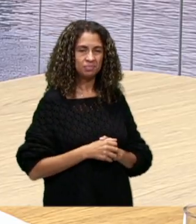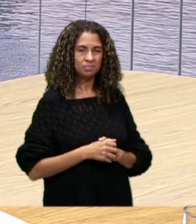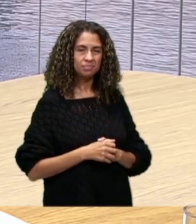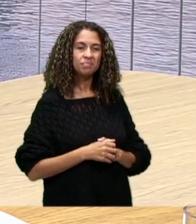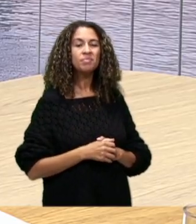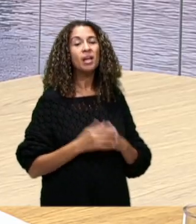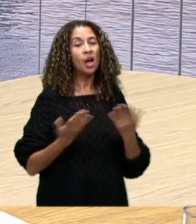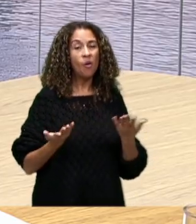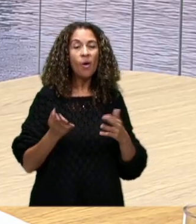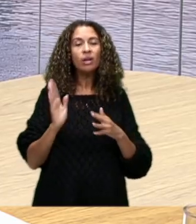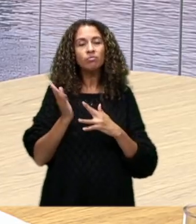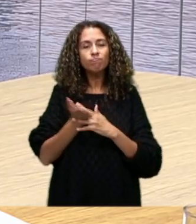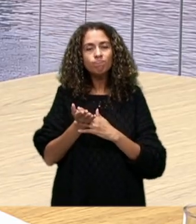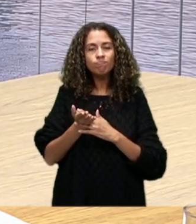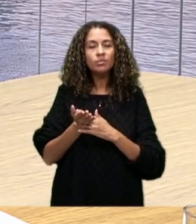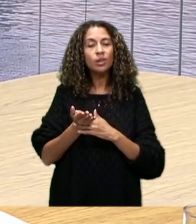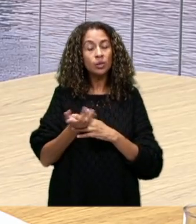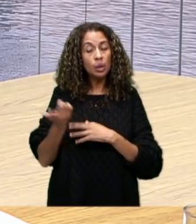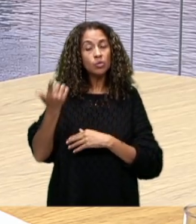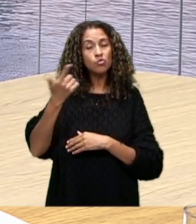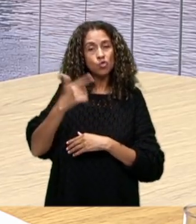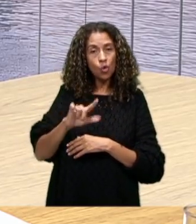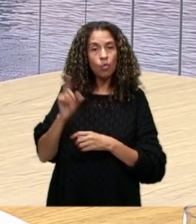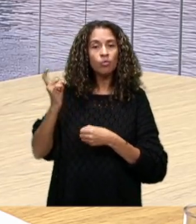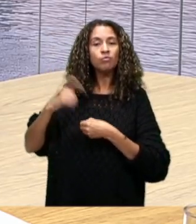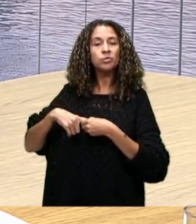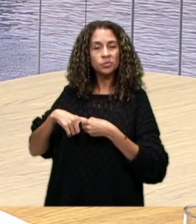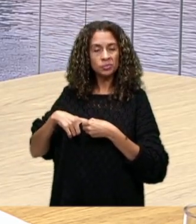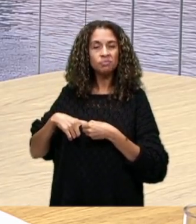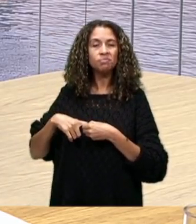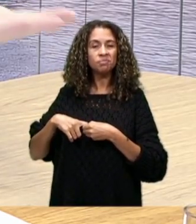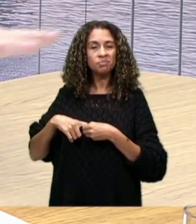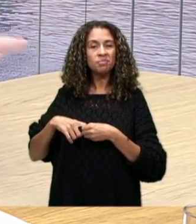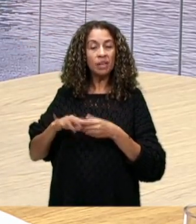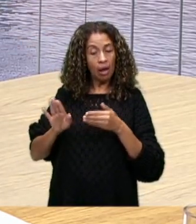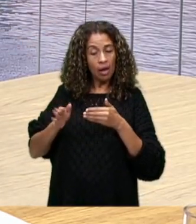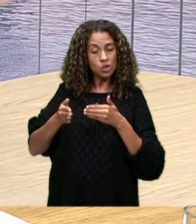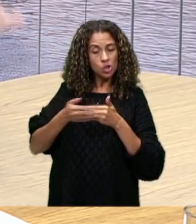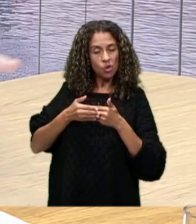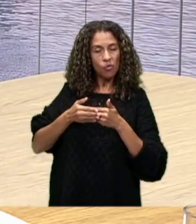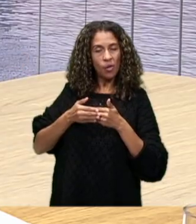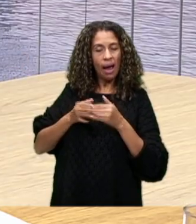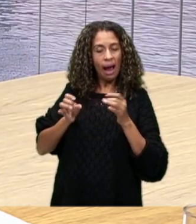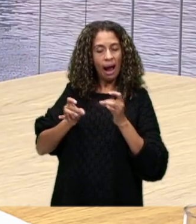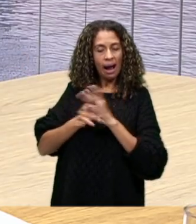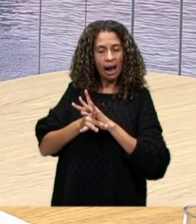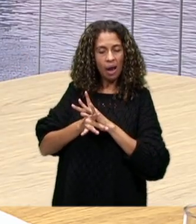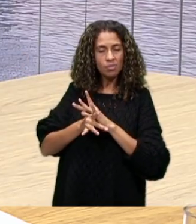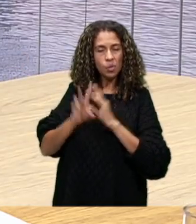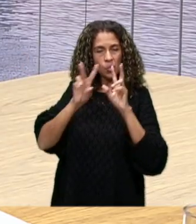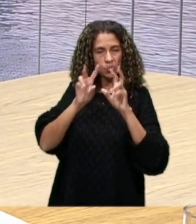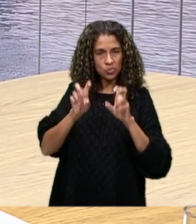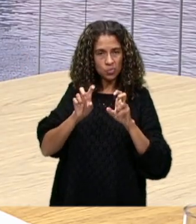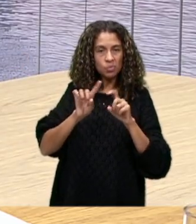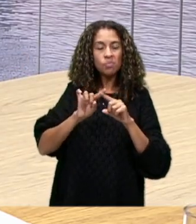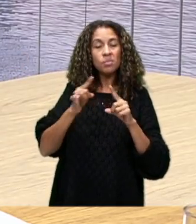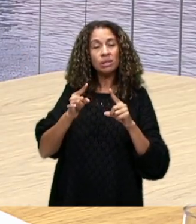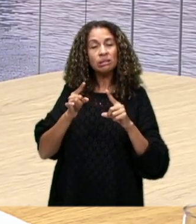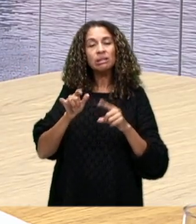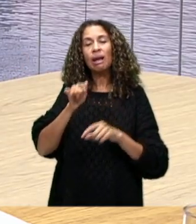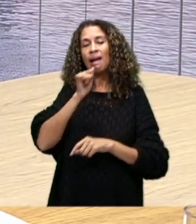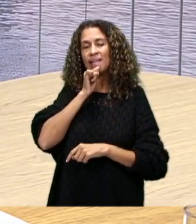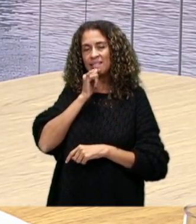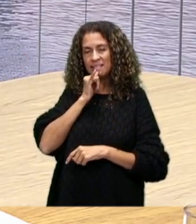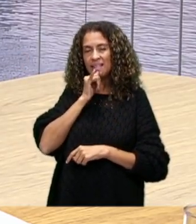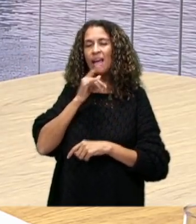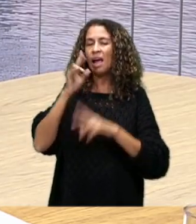tem que fazer um pequeno intervalo, na volta a gente tenta fechar esse ciclo aqui, mas a gente ainda tem muito o que